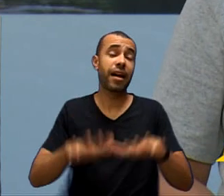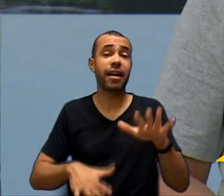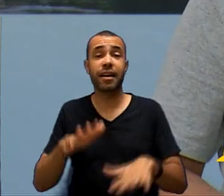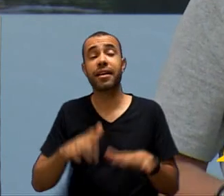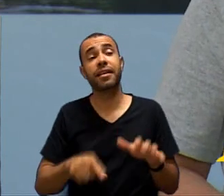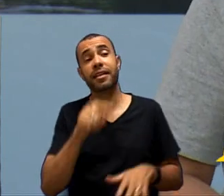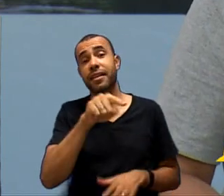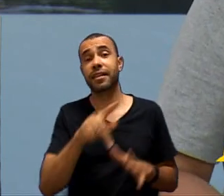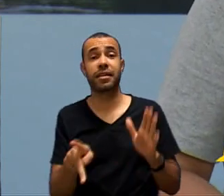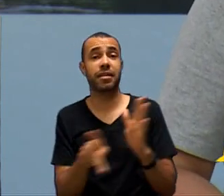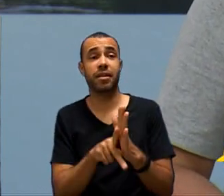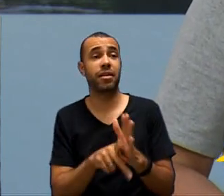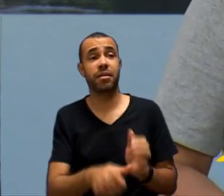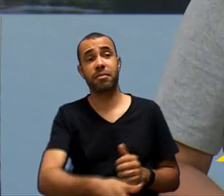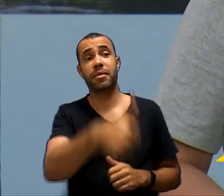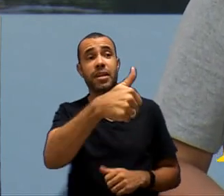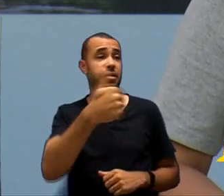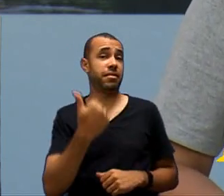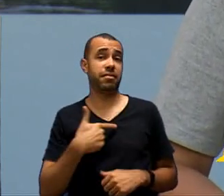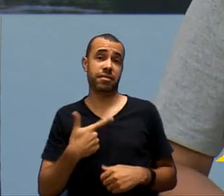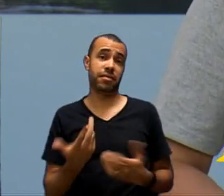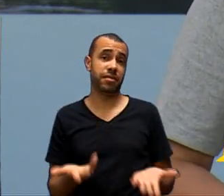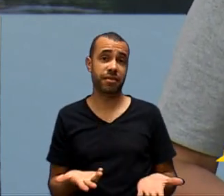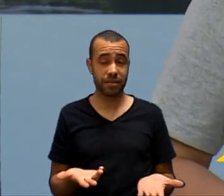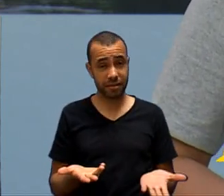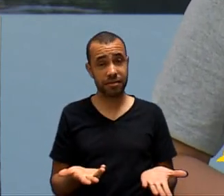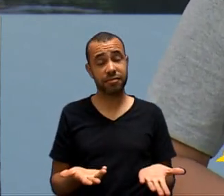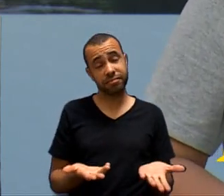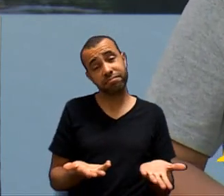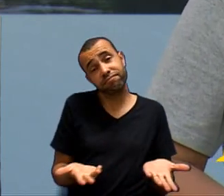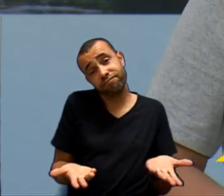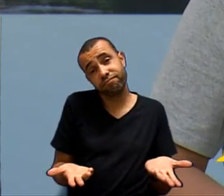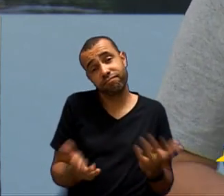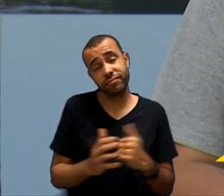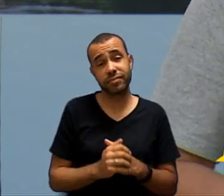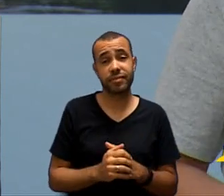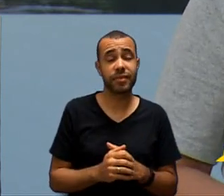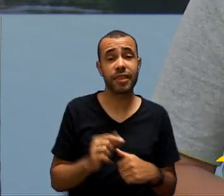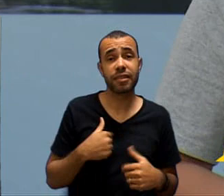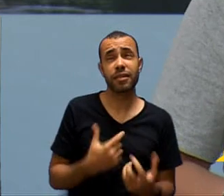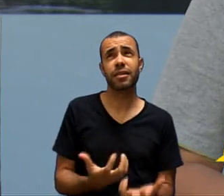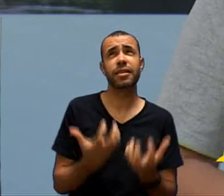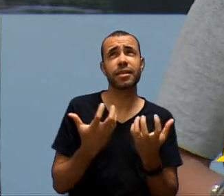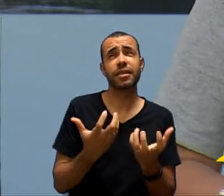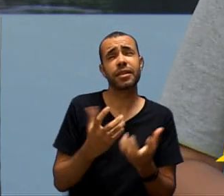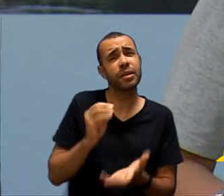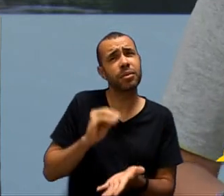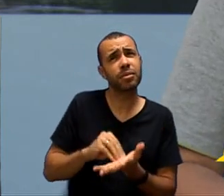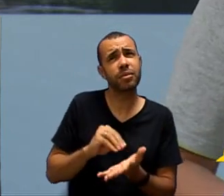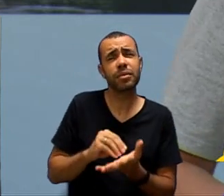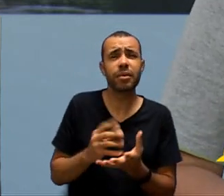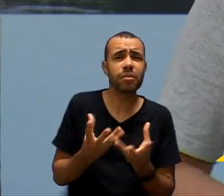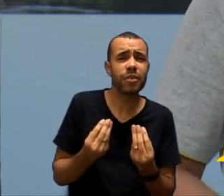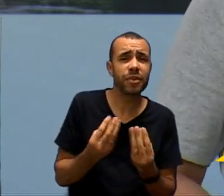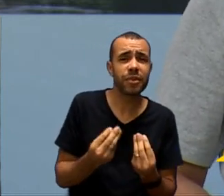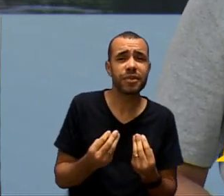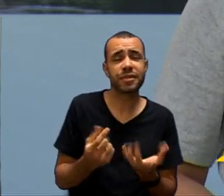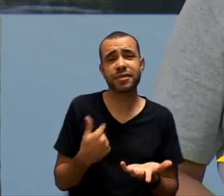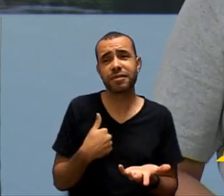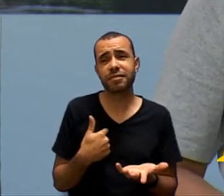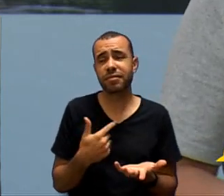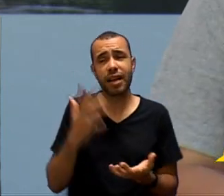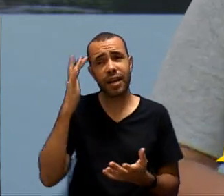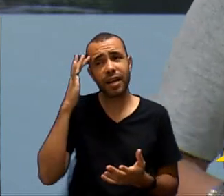ser melhor do que o nosso. E eu queria muito, eu acho que todo mundo aqui, todas as